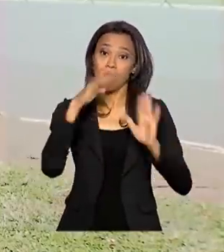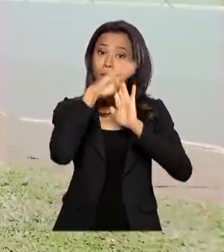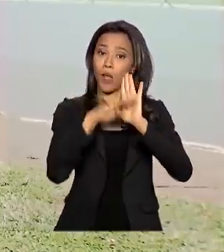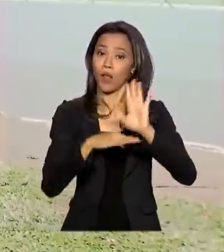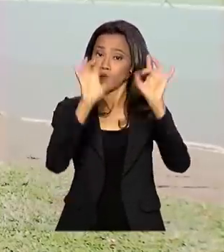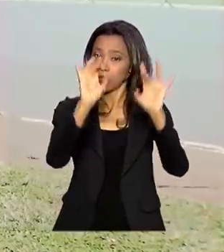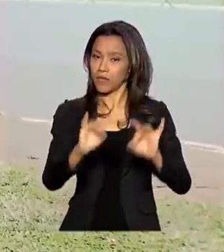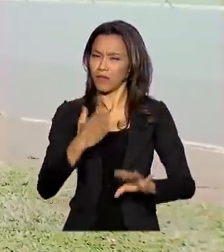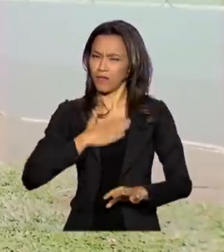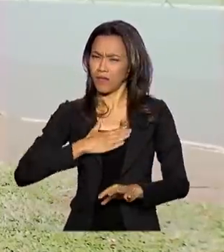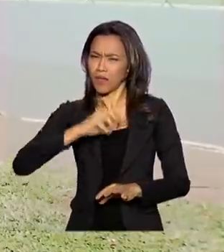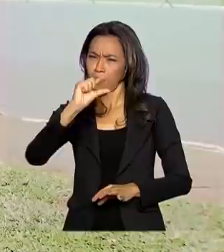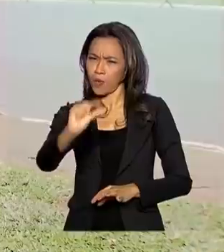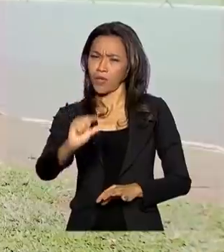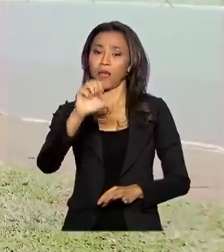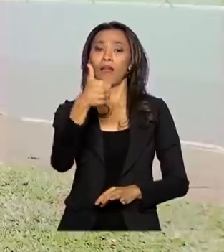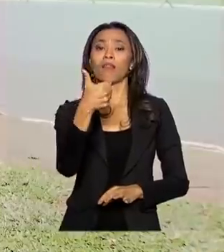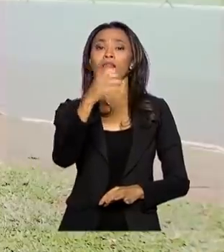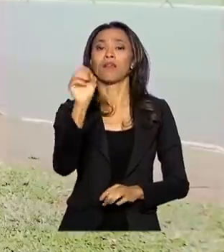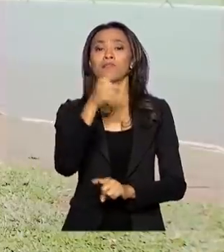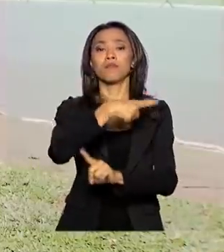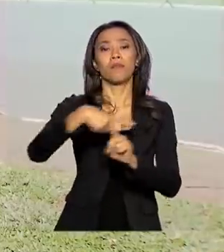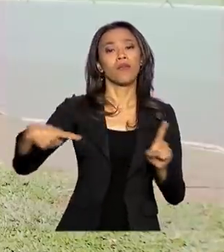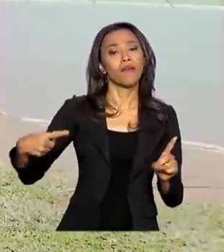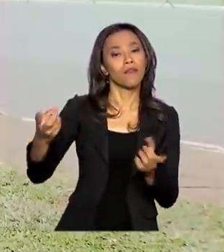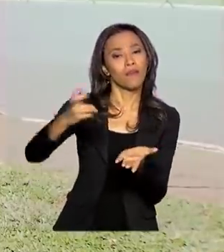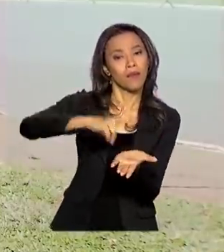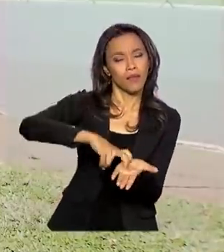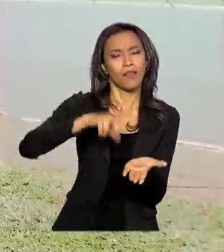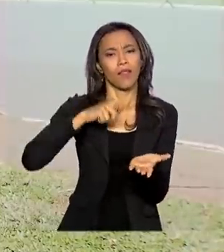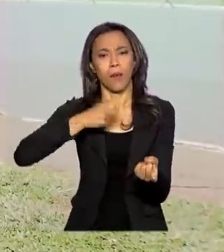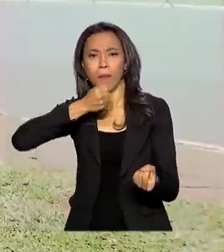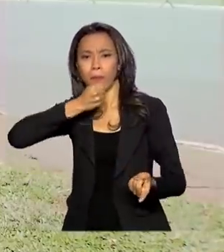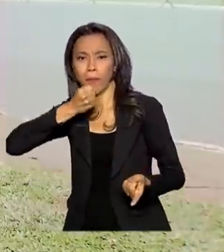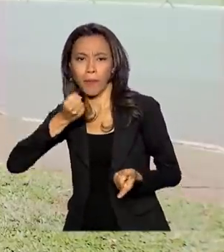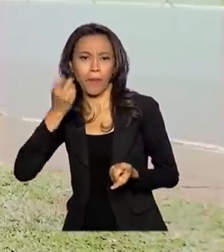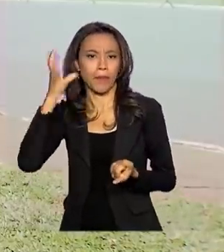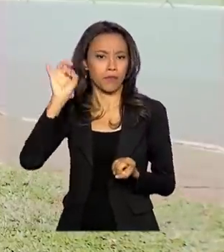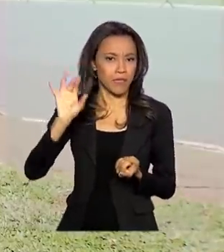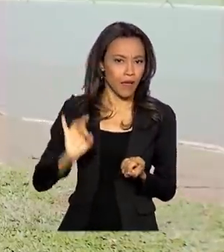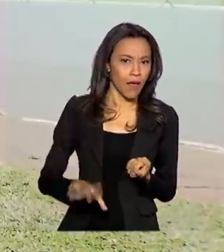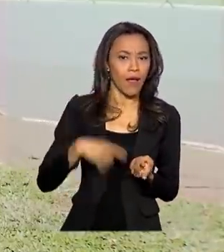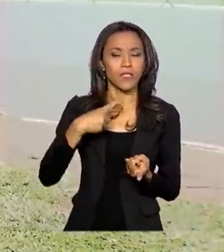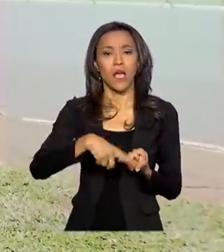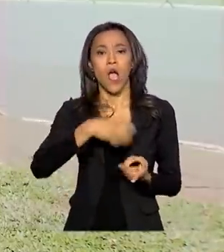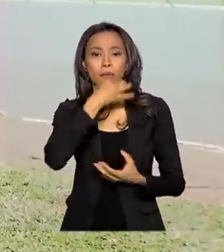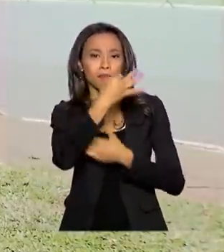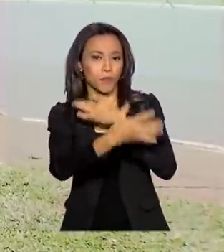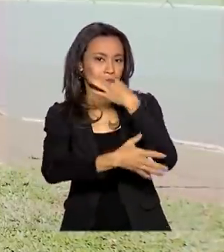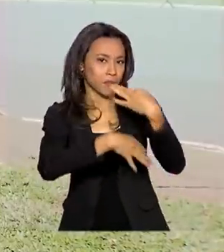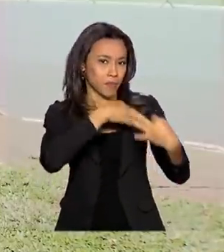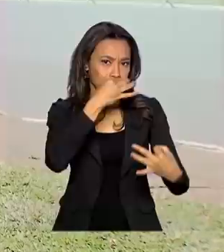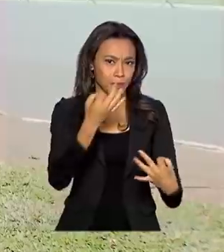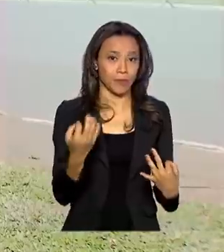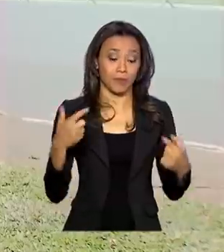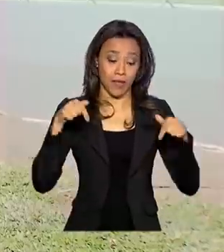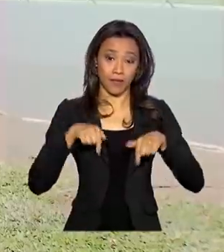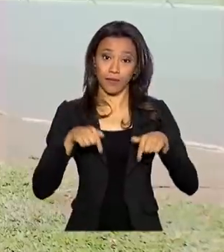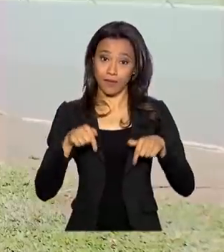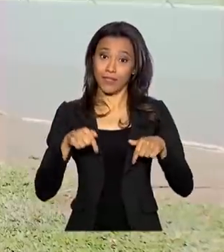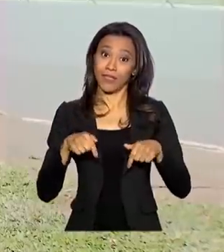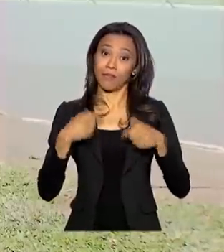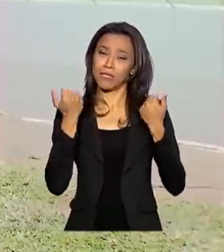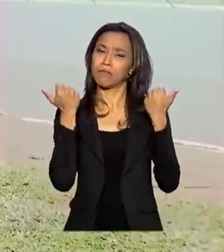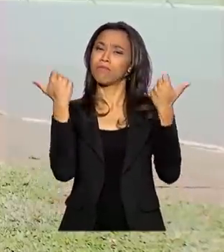começa daqui a pouquinho às dez e meia da manhã teremos reportagens especiais comentaristas no nosso estúdio pra